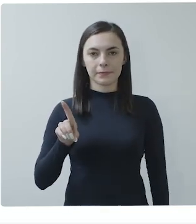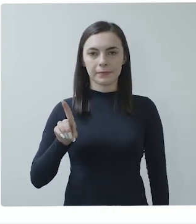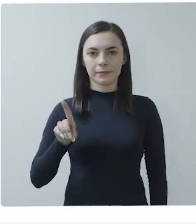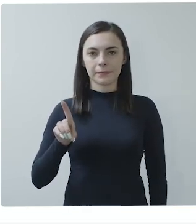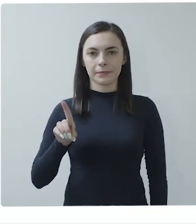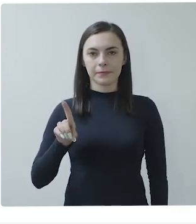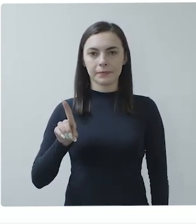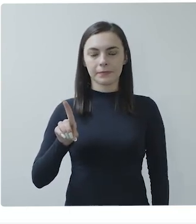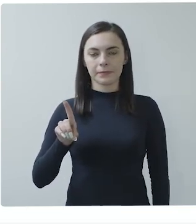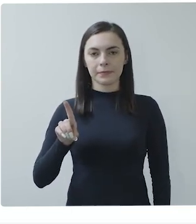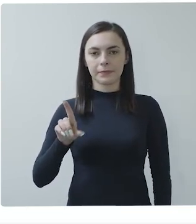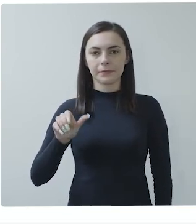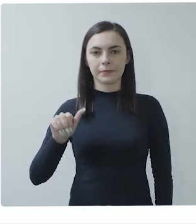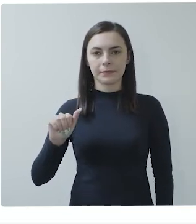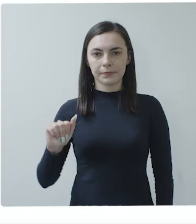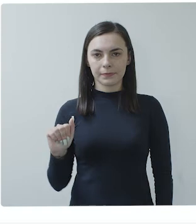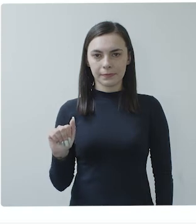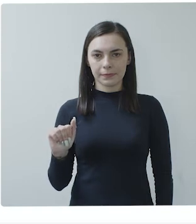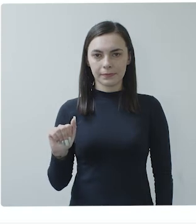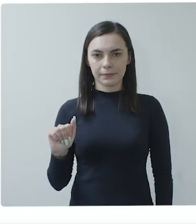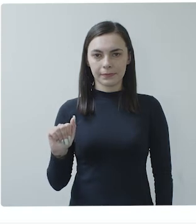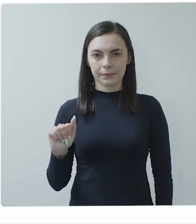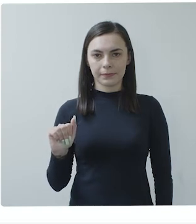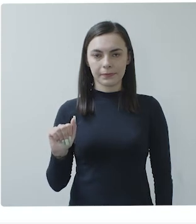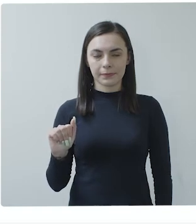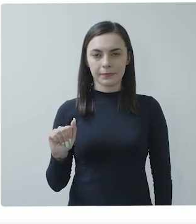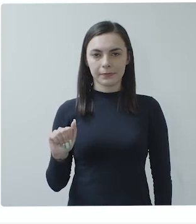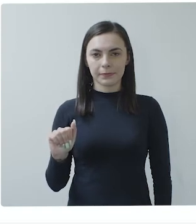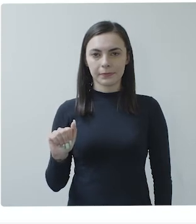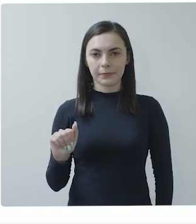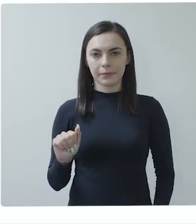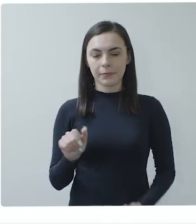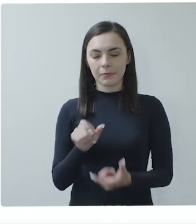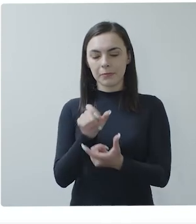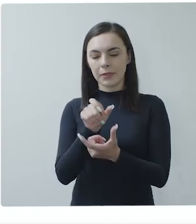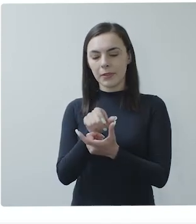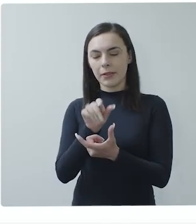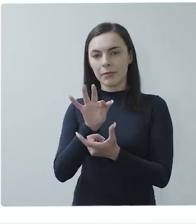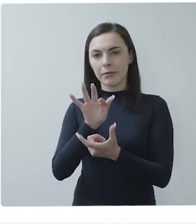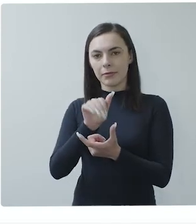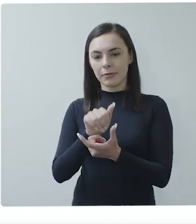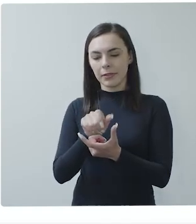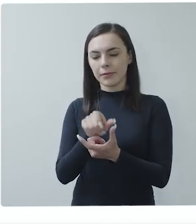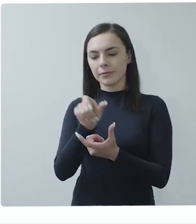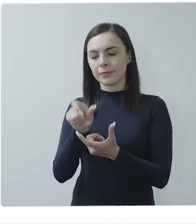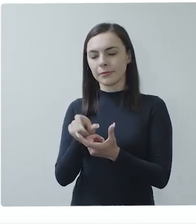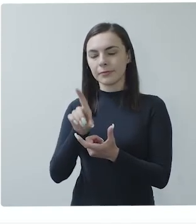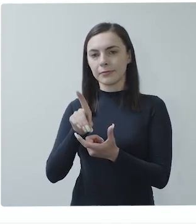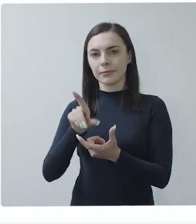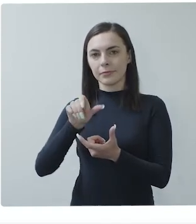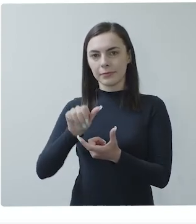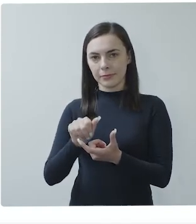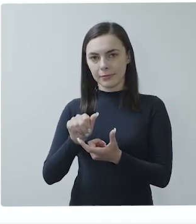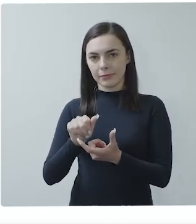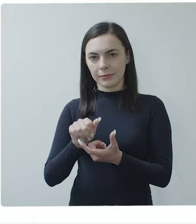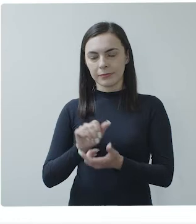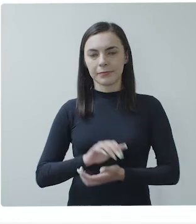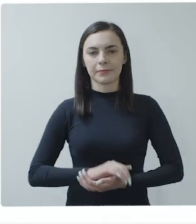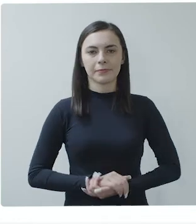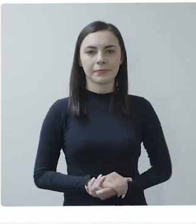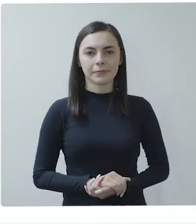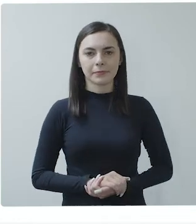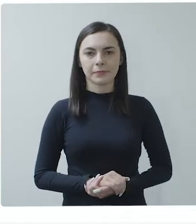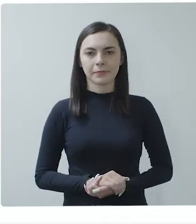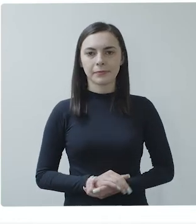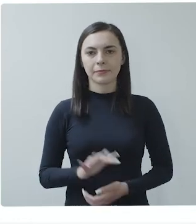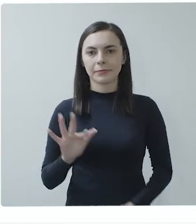depois a letra D e a letra A para fazer fada. Para fazer o D e